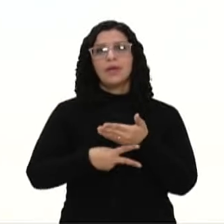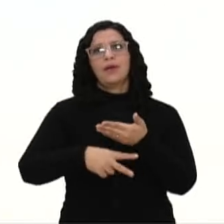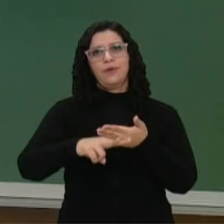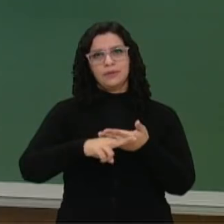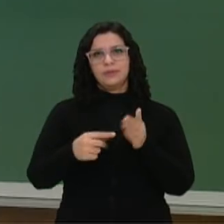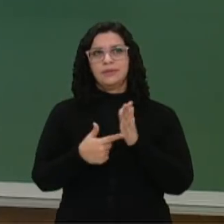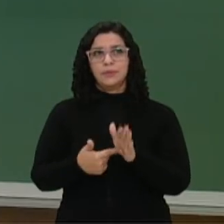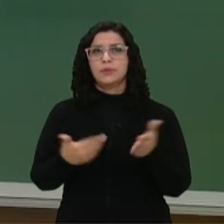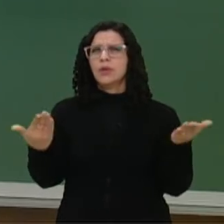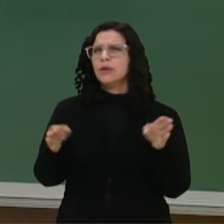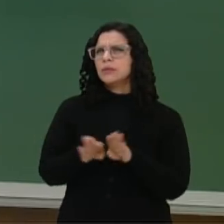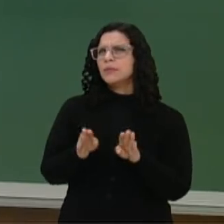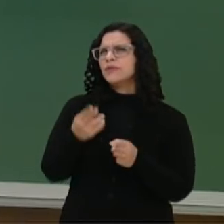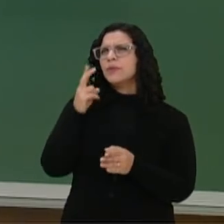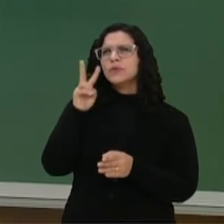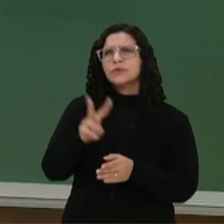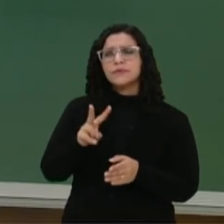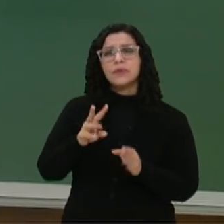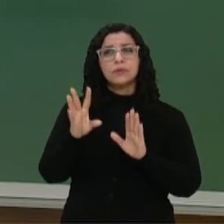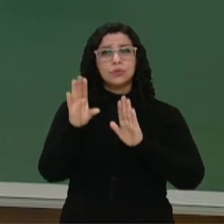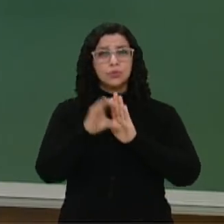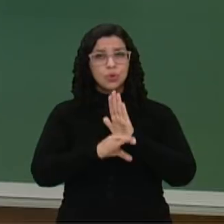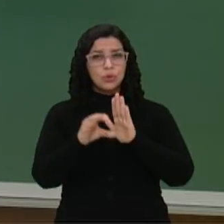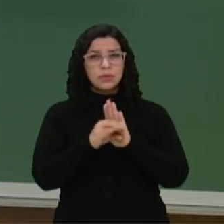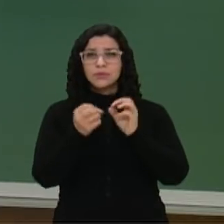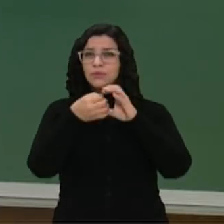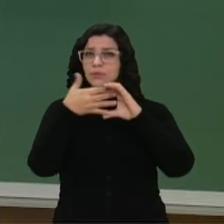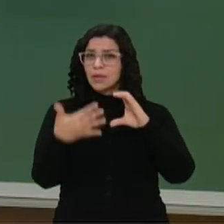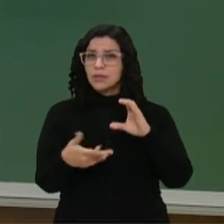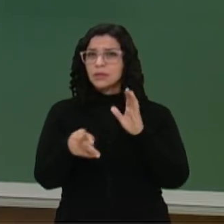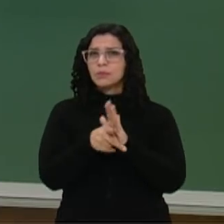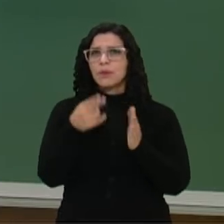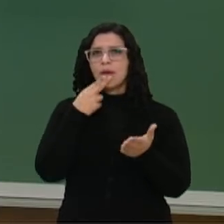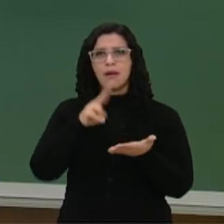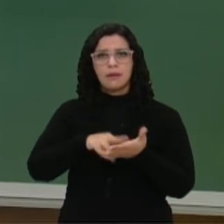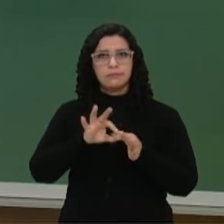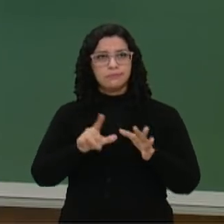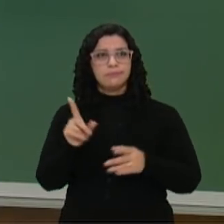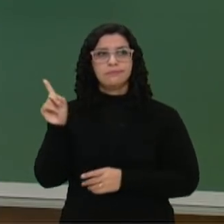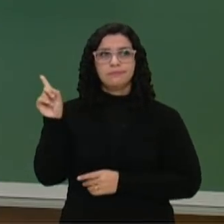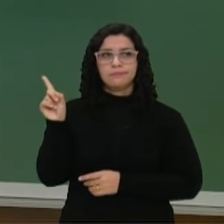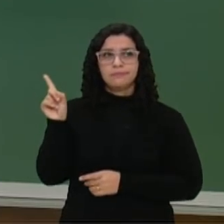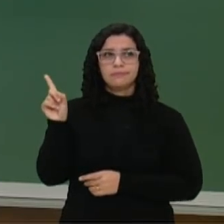consequência. Vejamos agora algumas características da carta aberta.